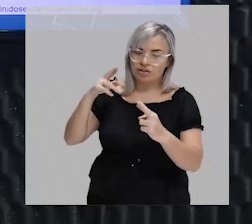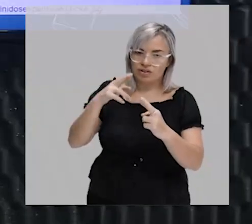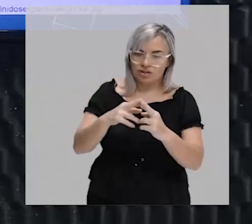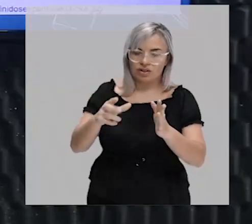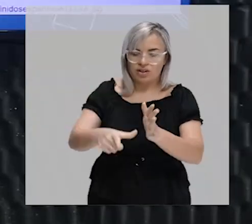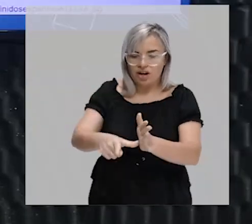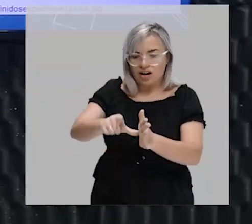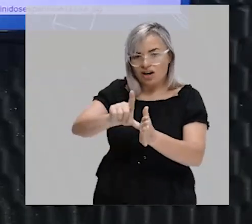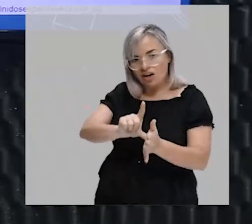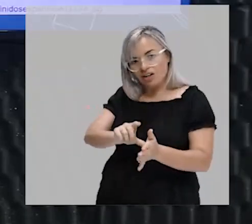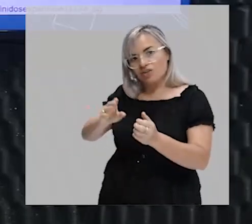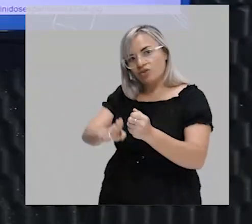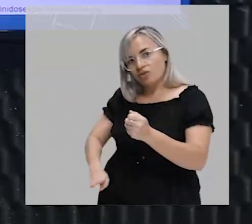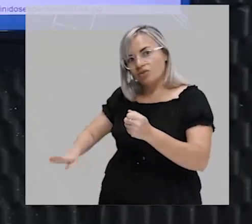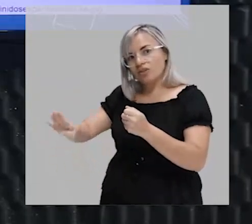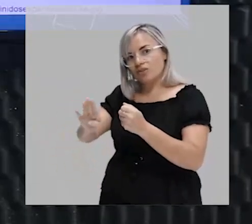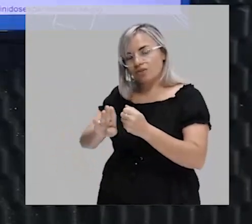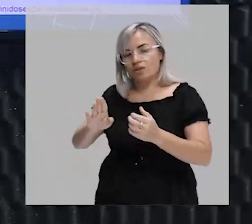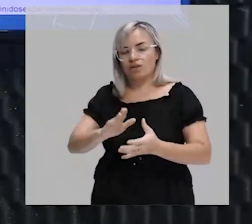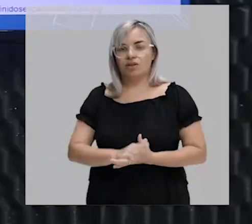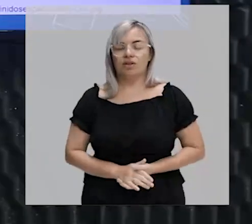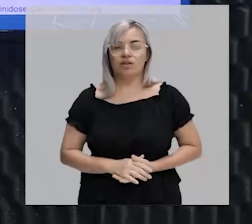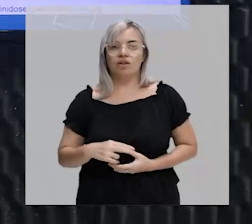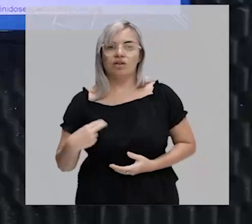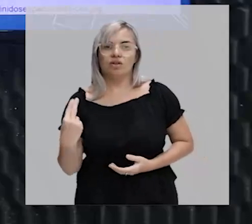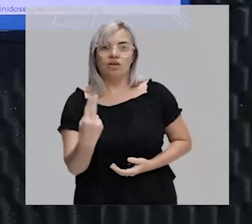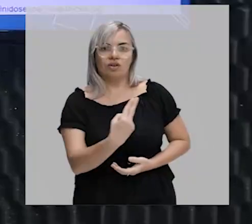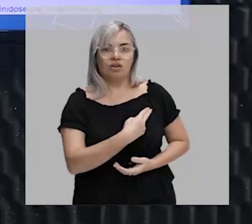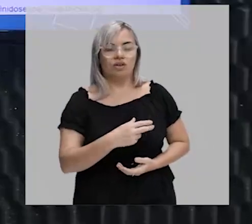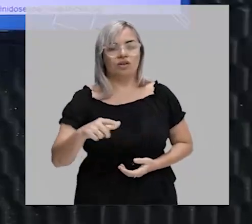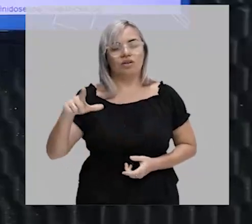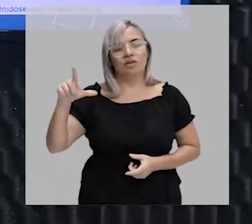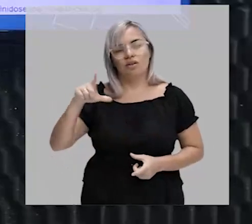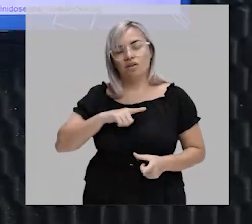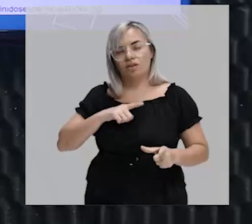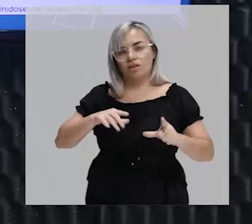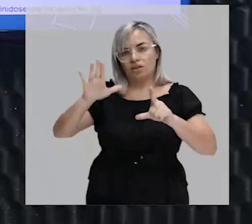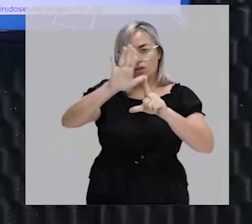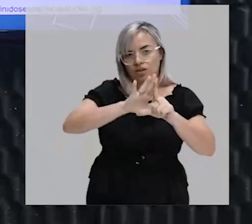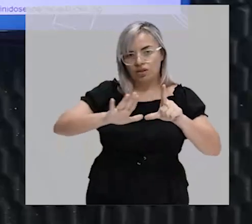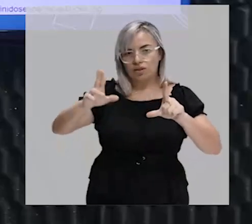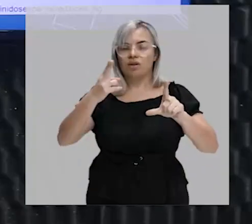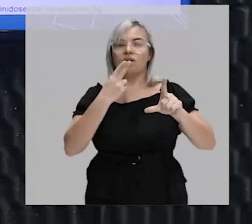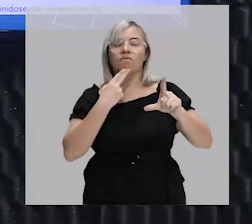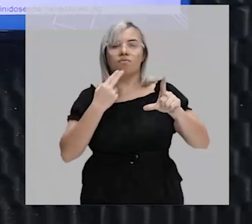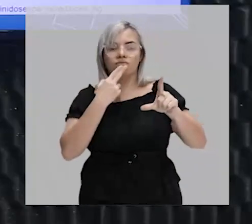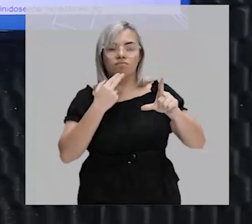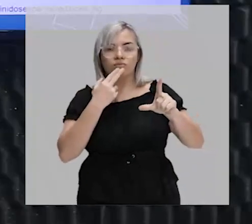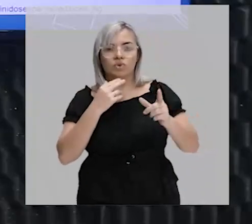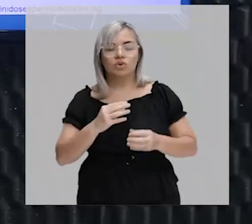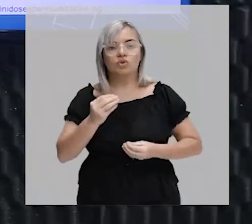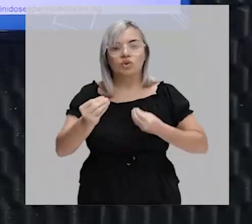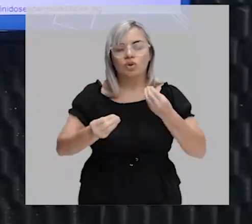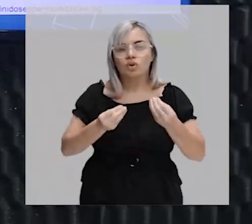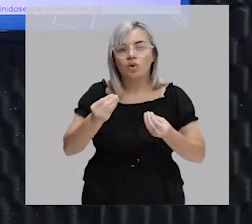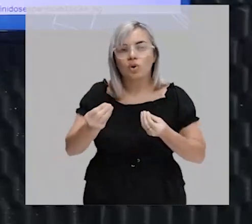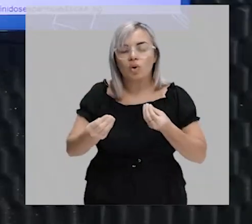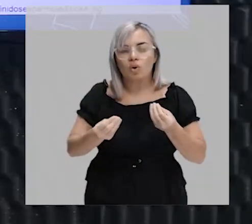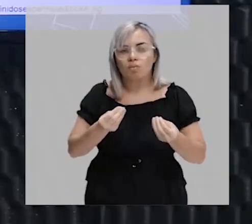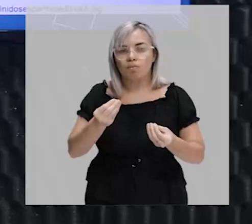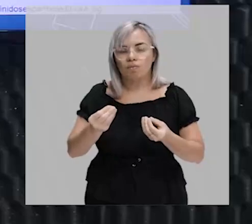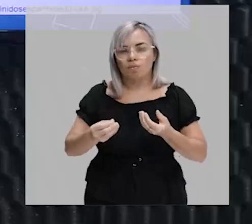desse substantivo. Nós também temos uma aula lá na plataforma em que é colocado a situação